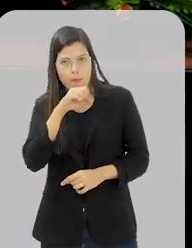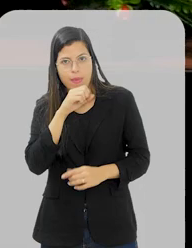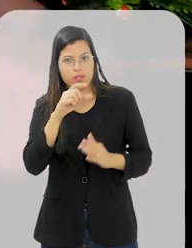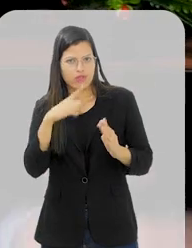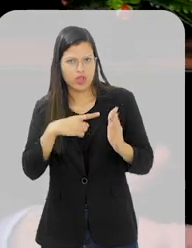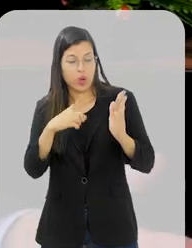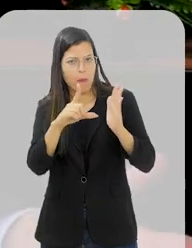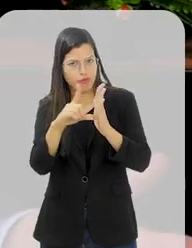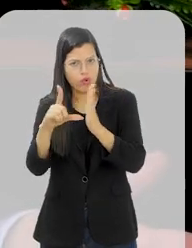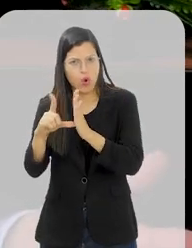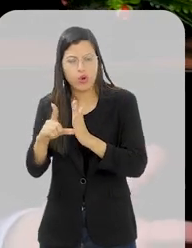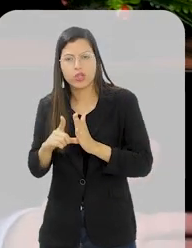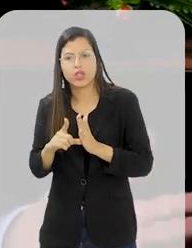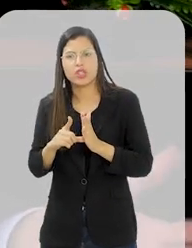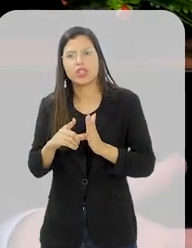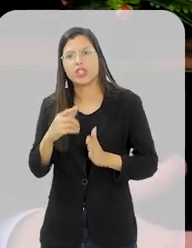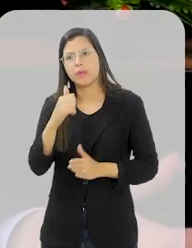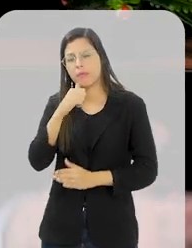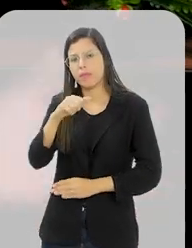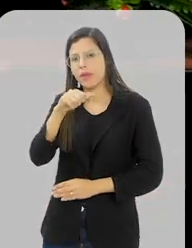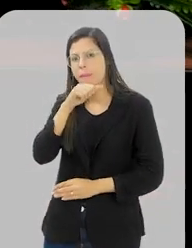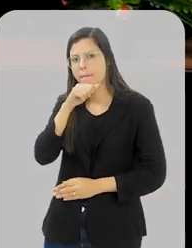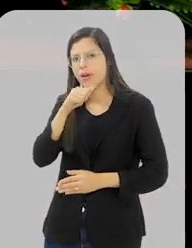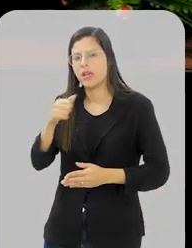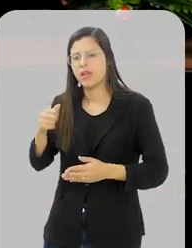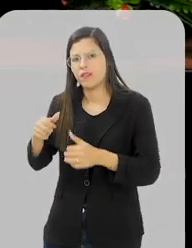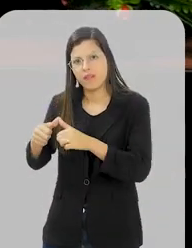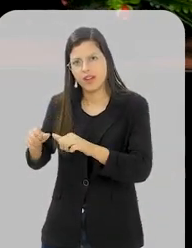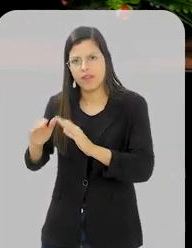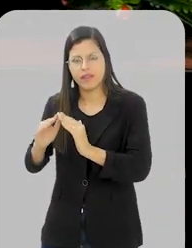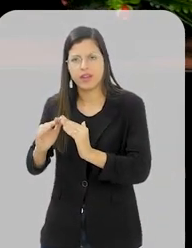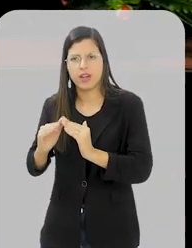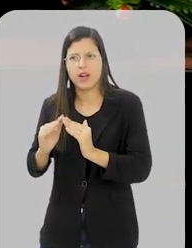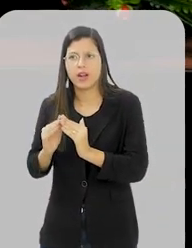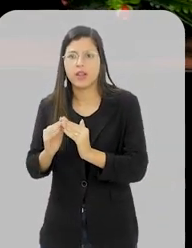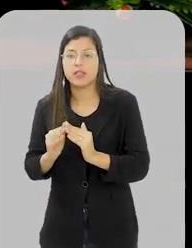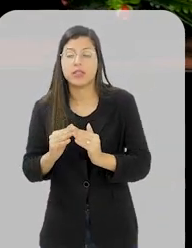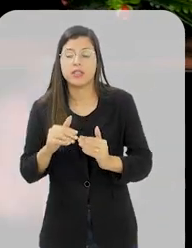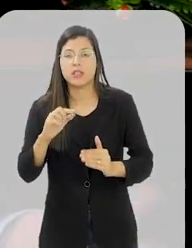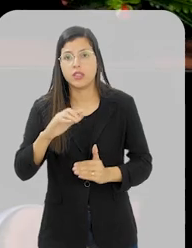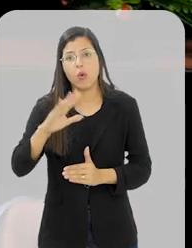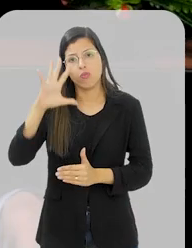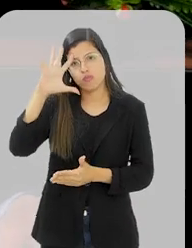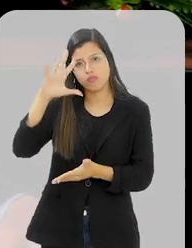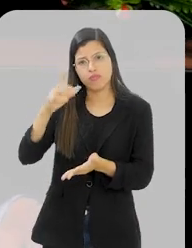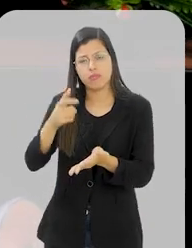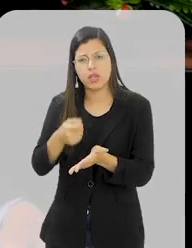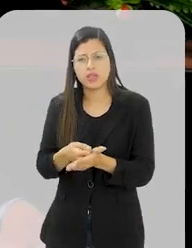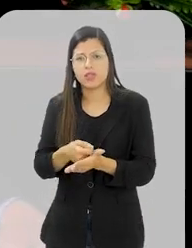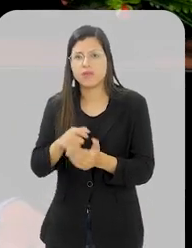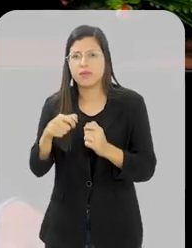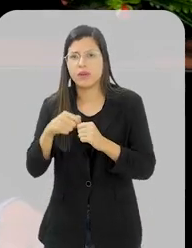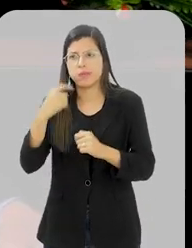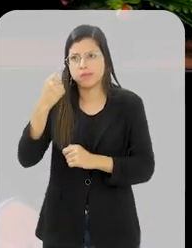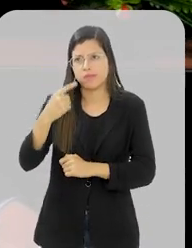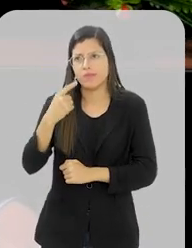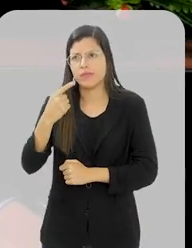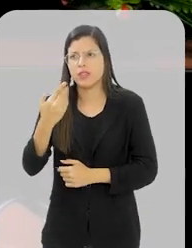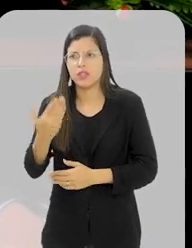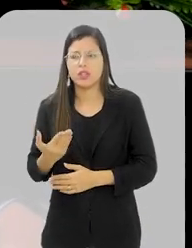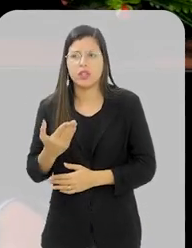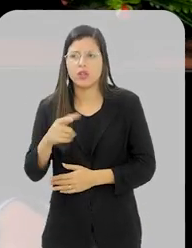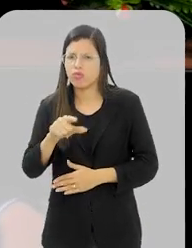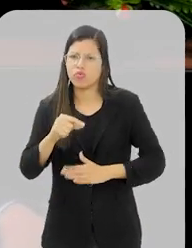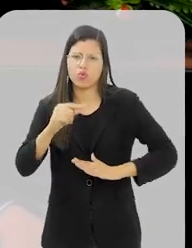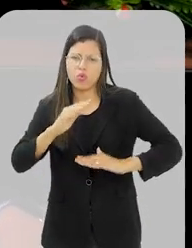de móveis e minha mãe era dona de casa e eu resolvi fazer direito assumir todos os os e os riscos de fazer uma profissão ou